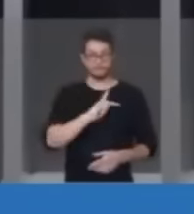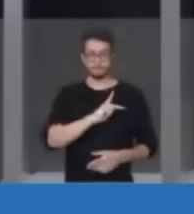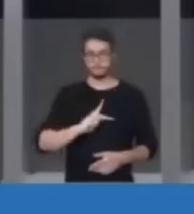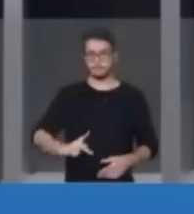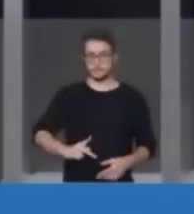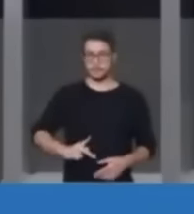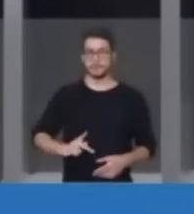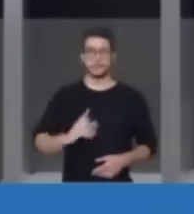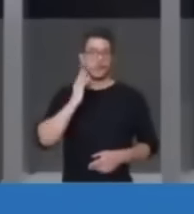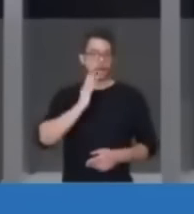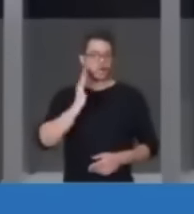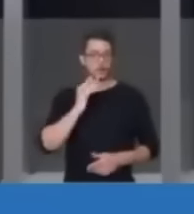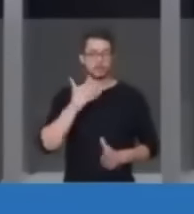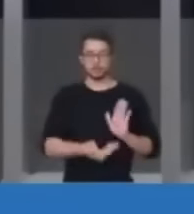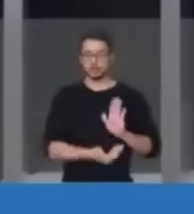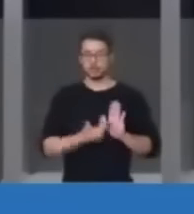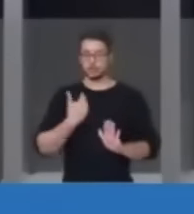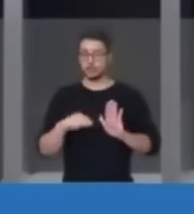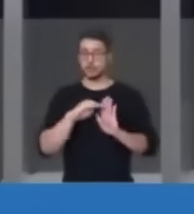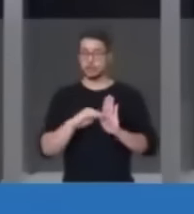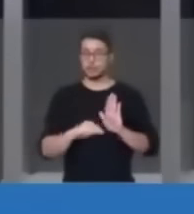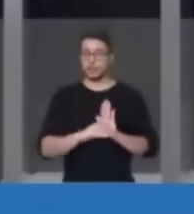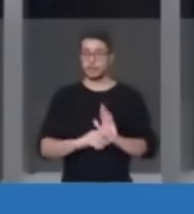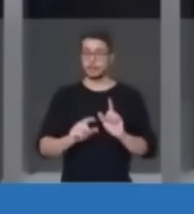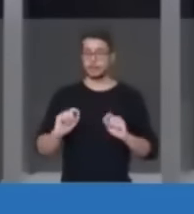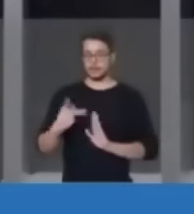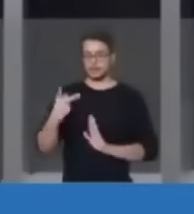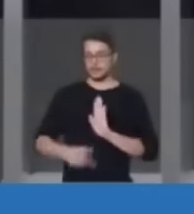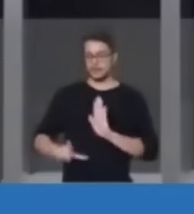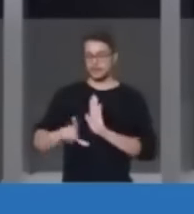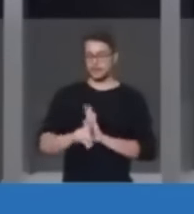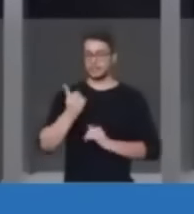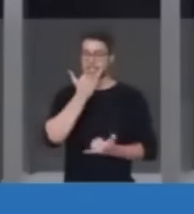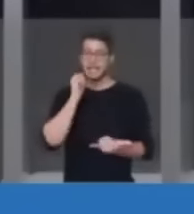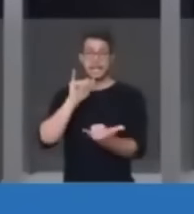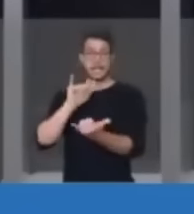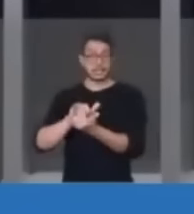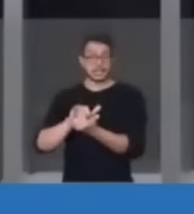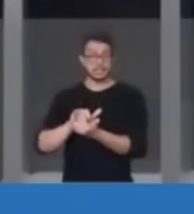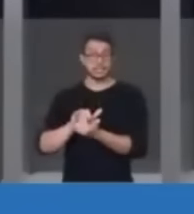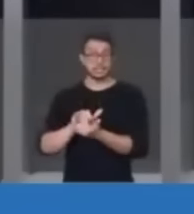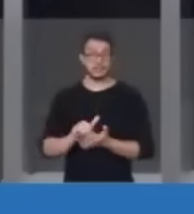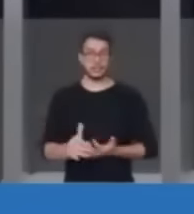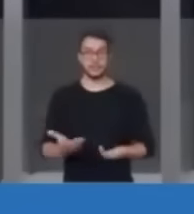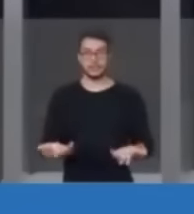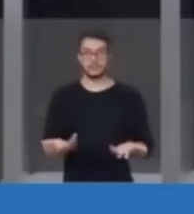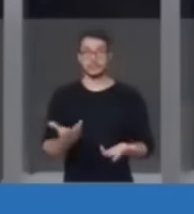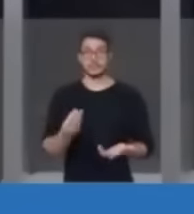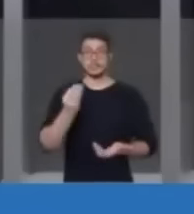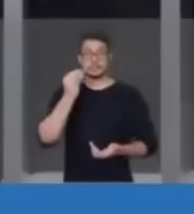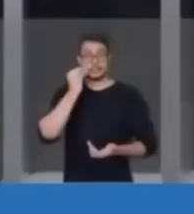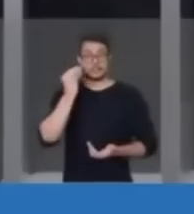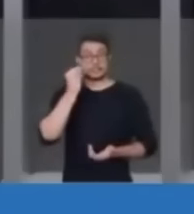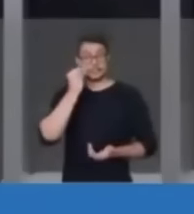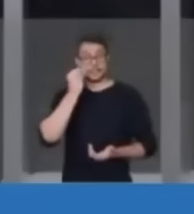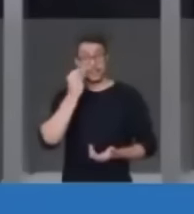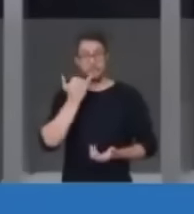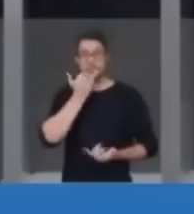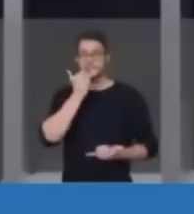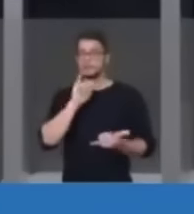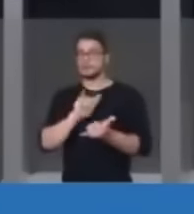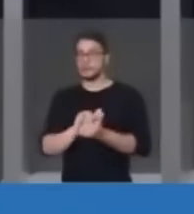esdrúxulo projeto de Lei de anistia aos golpistas que pretendia anistiar o futuro indiciado e que